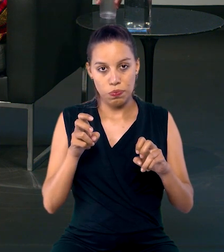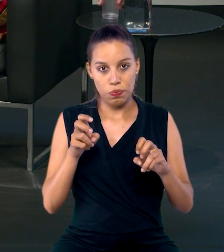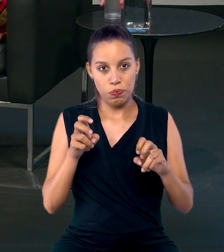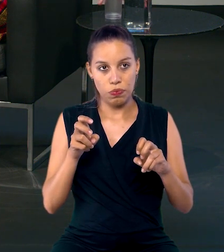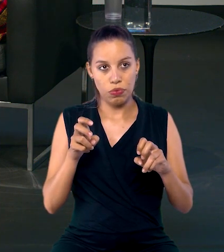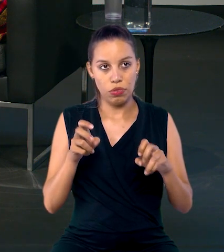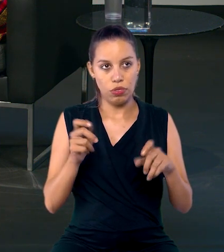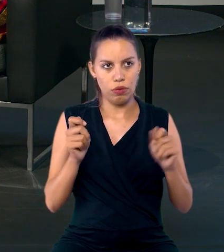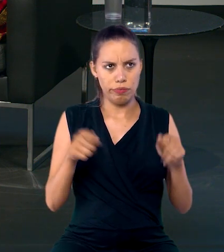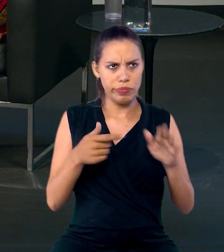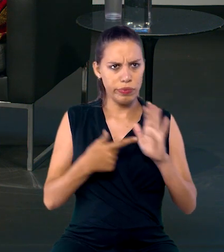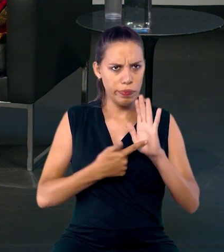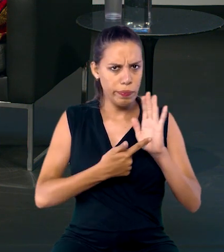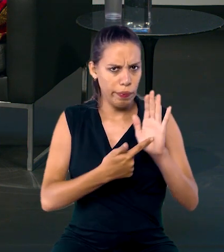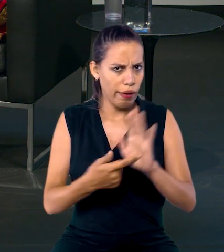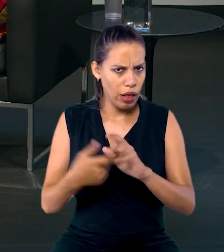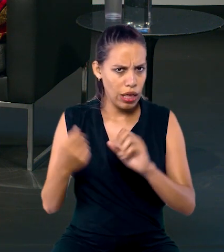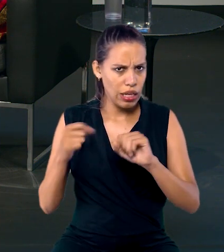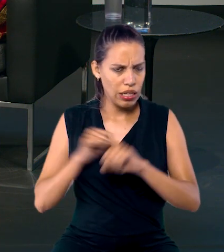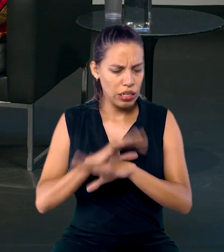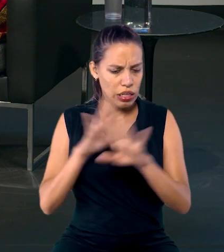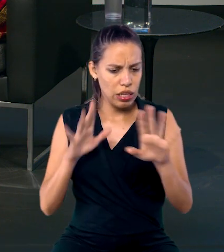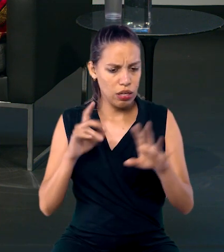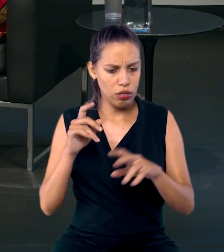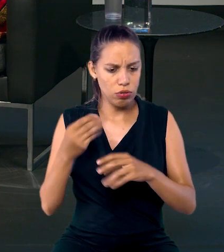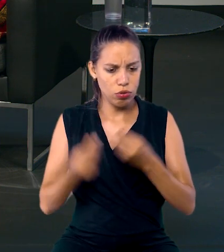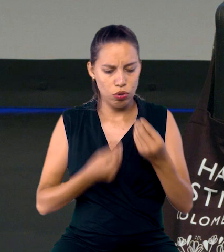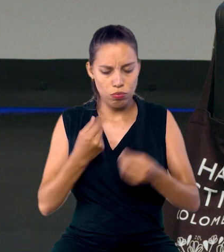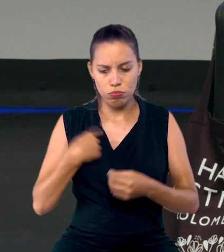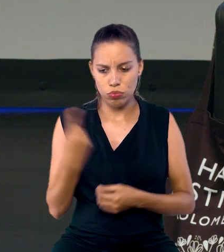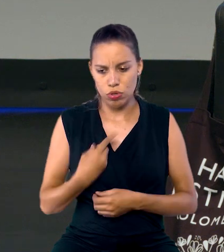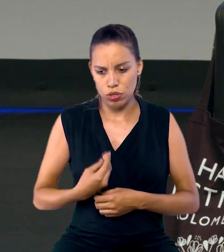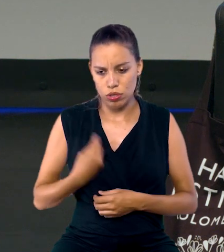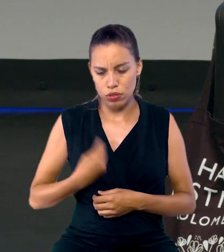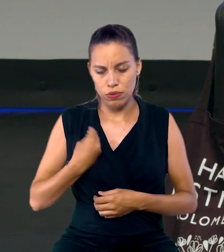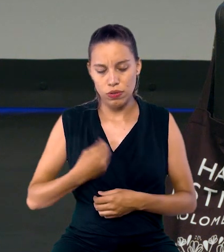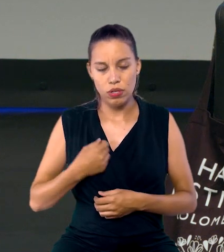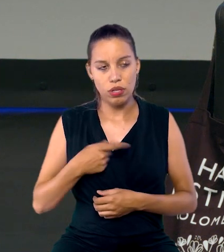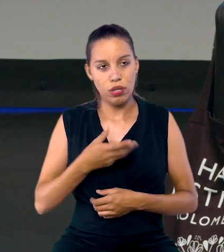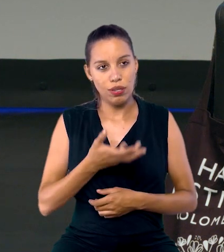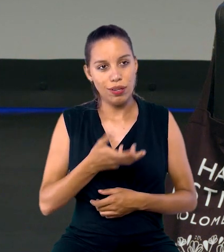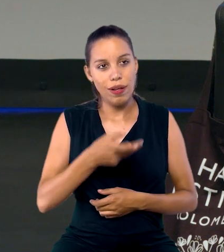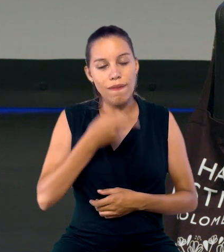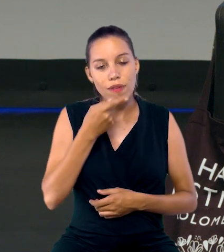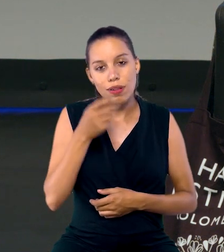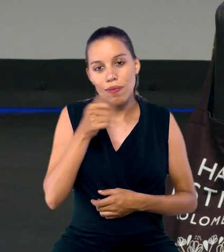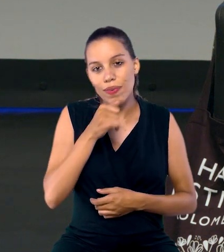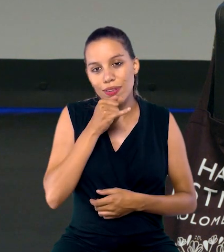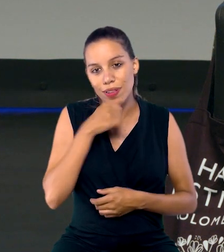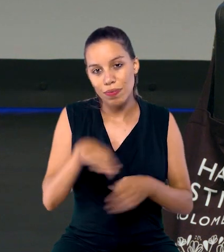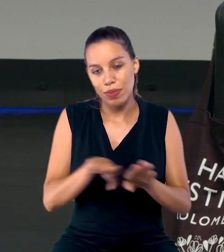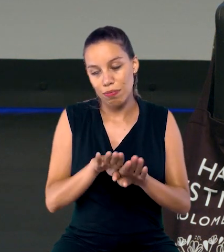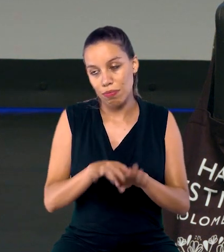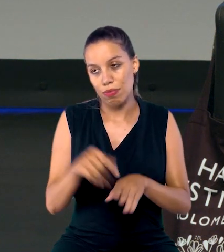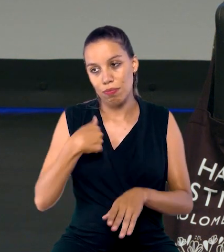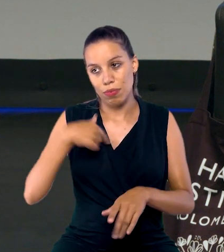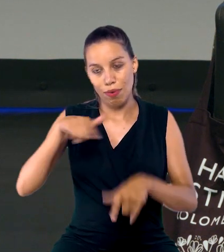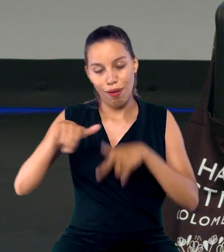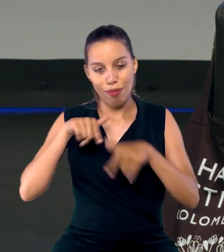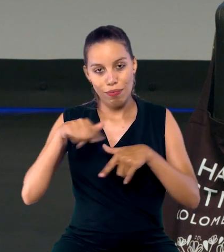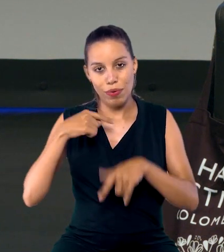binarismos ilustram muito bem, né, o que a gente vive. E até queria trazer um exemplo assim, do meu